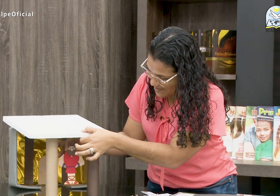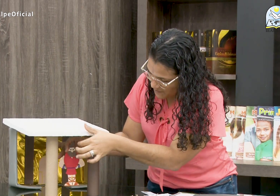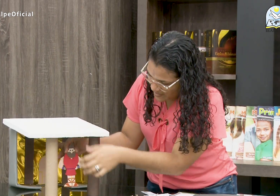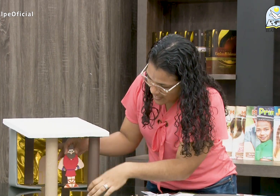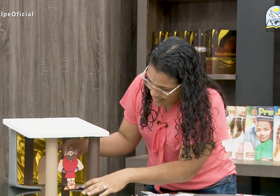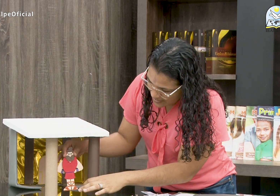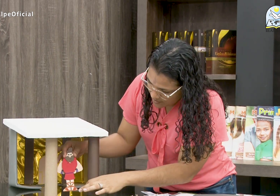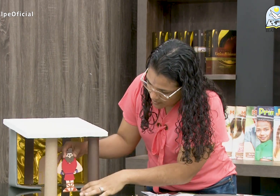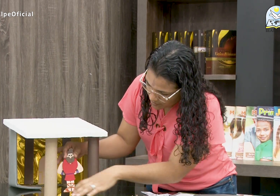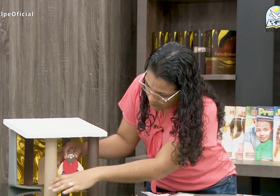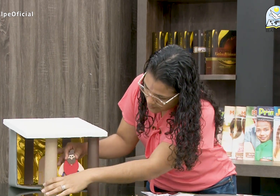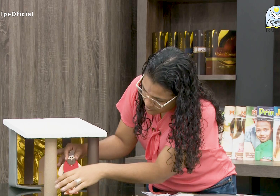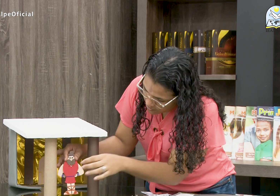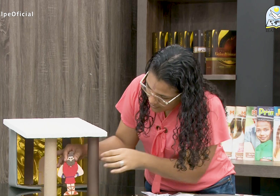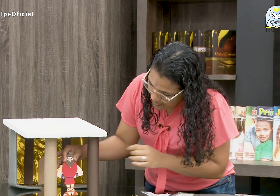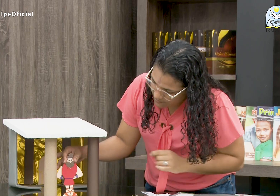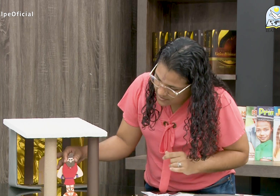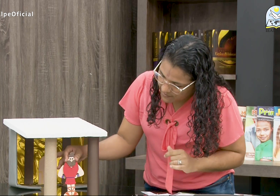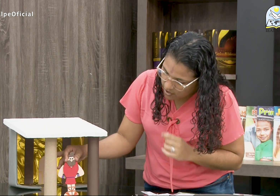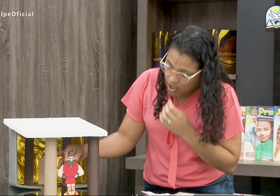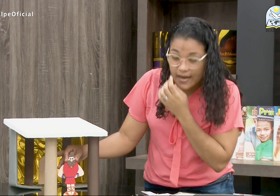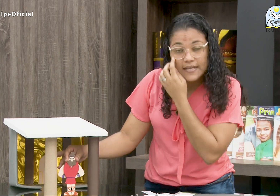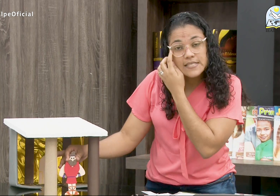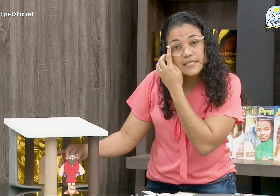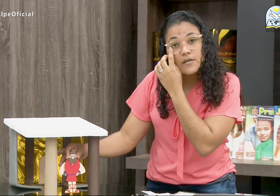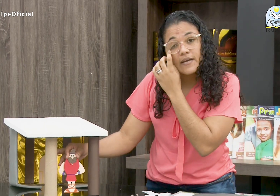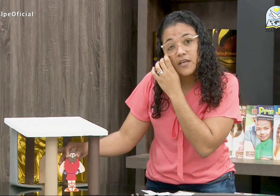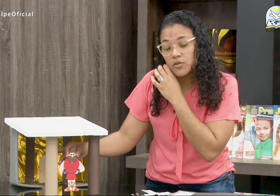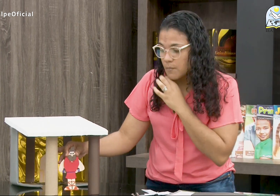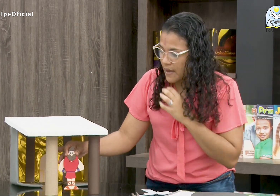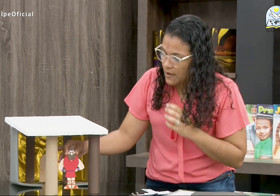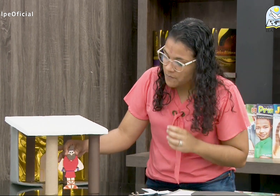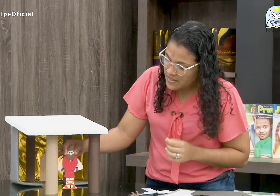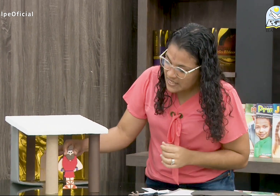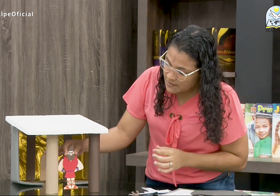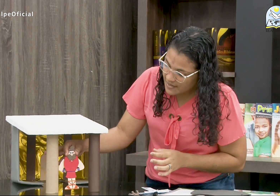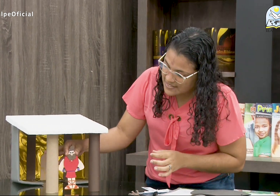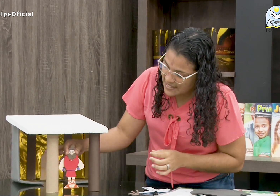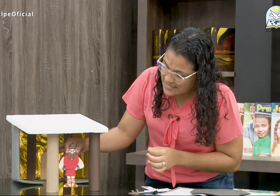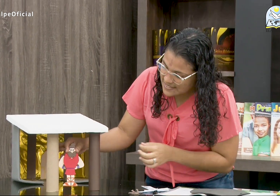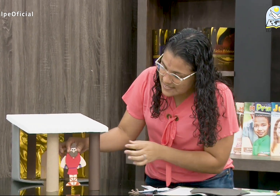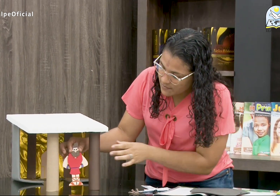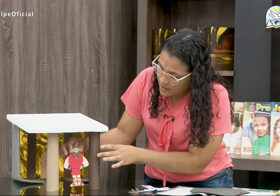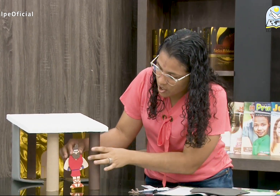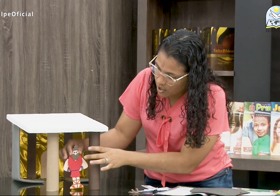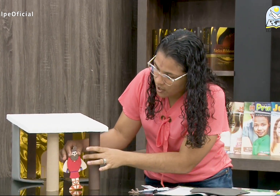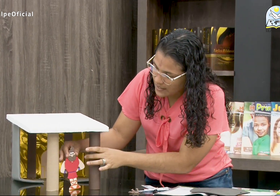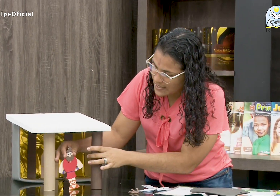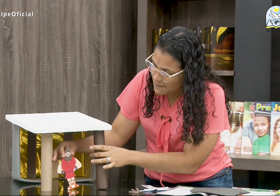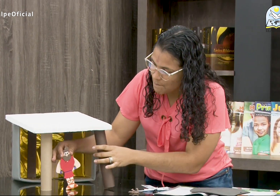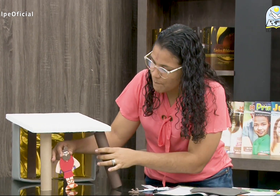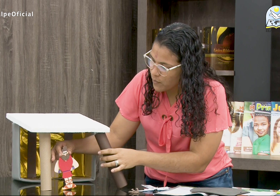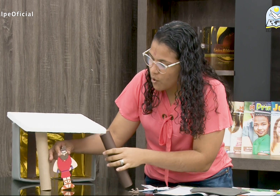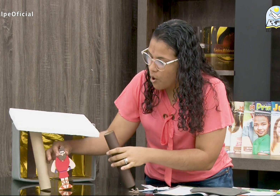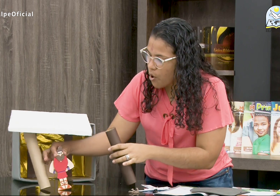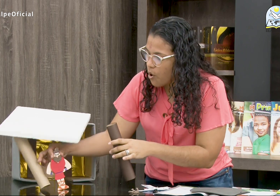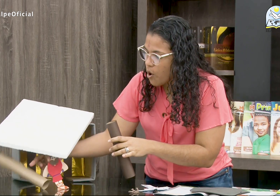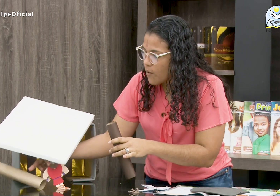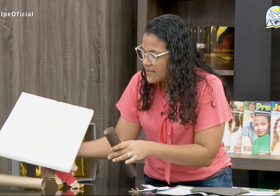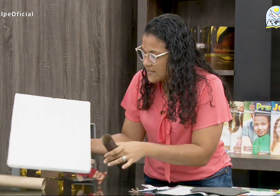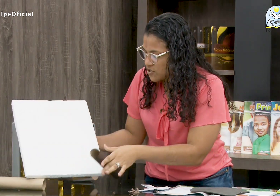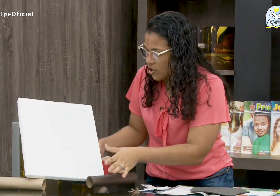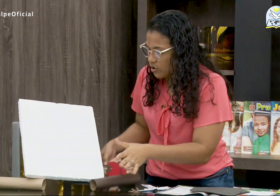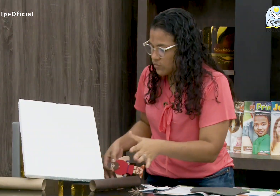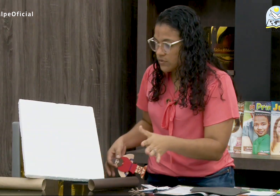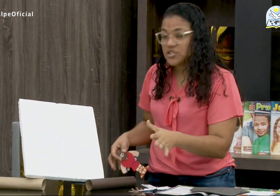aqui. Então, o que é que eu fiz? Aí você vai colocar a Sansão aqui, ó, no meio, e vai dizer que Sansão agora, ó,